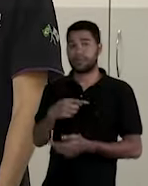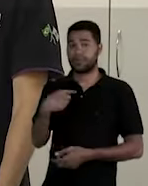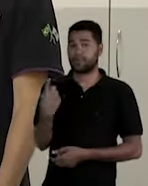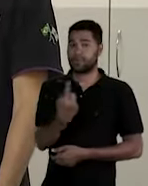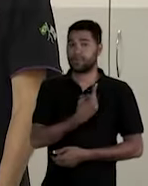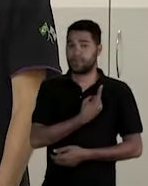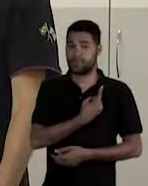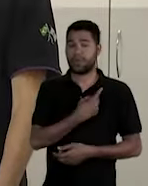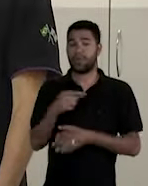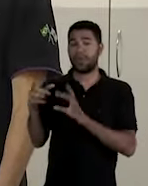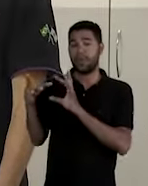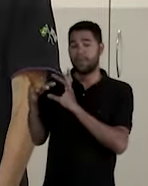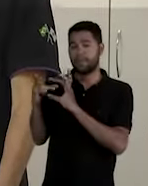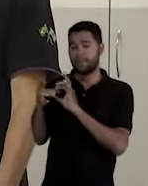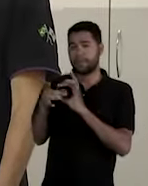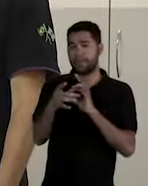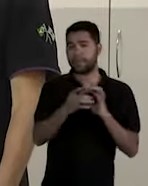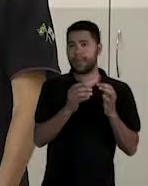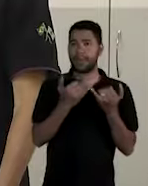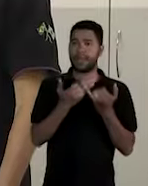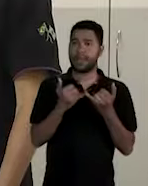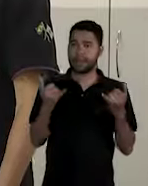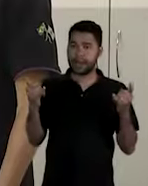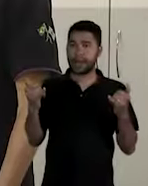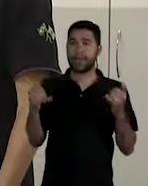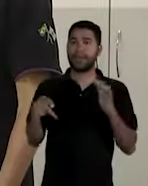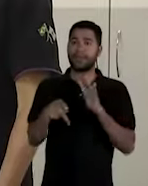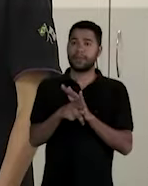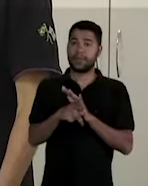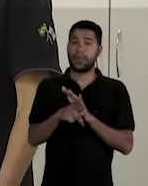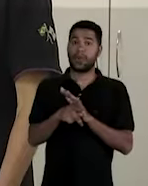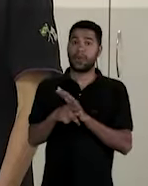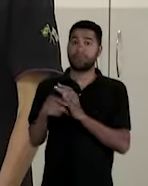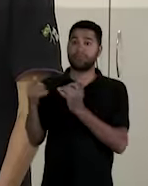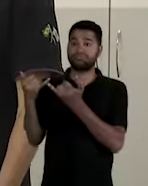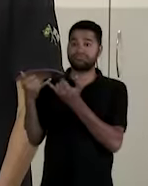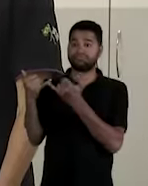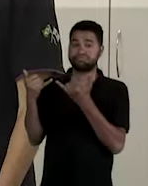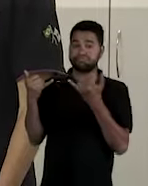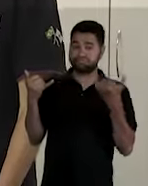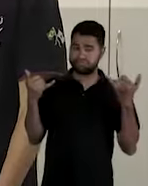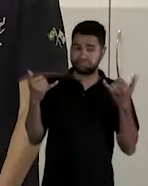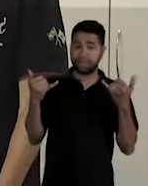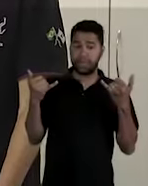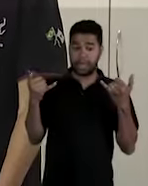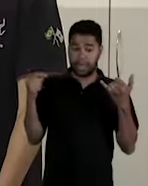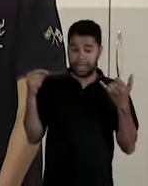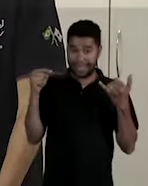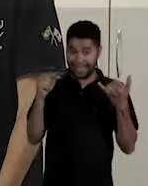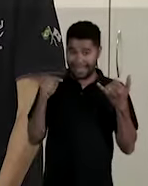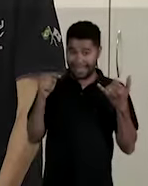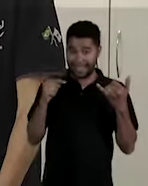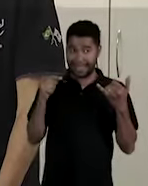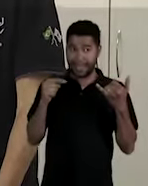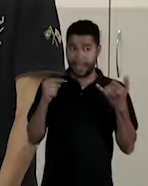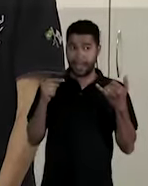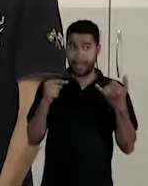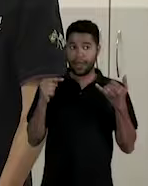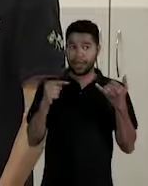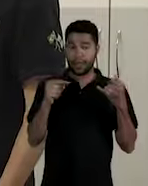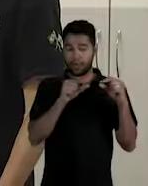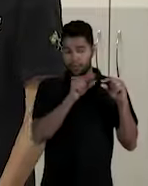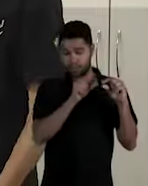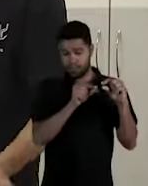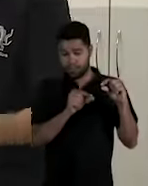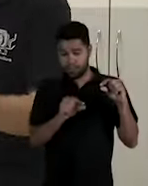temos a corrente elétrica passando num fio condutor, se esse fio estiver imerso num